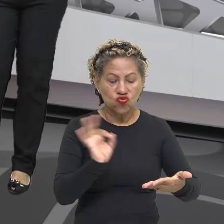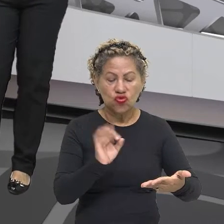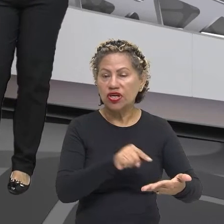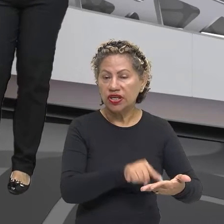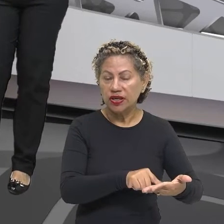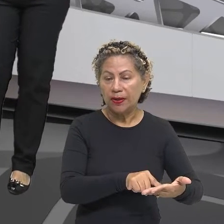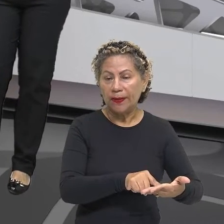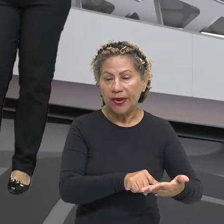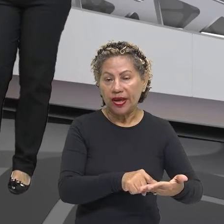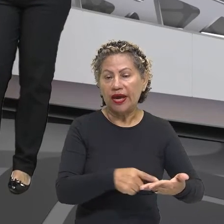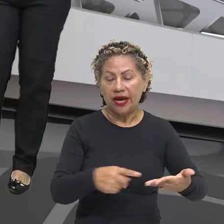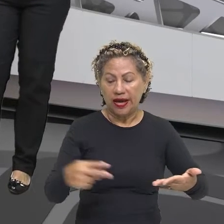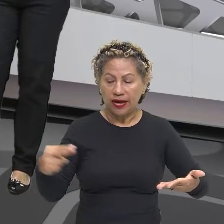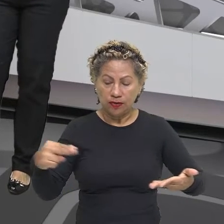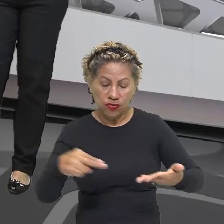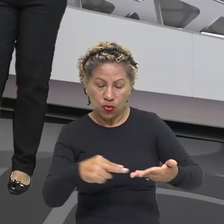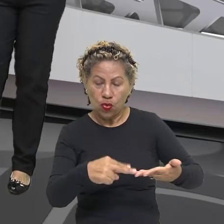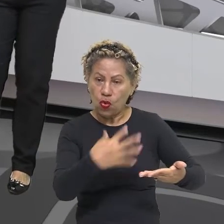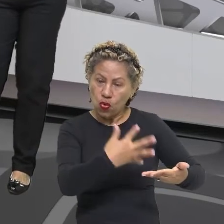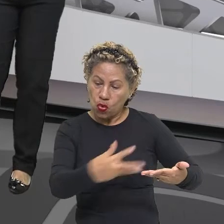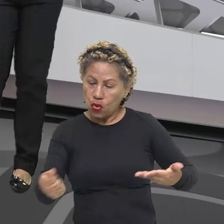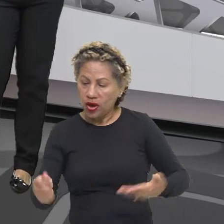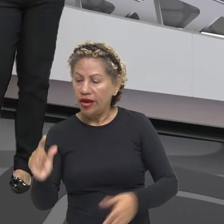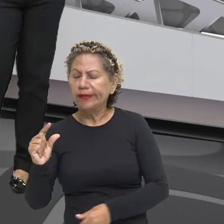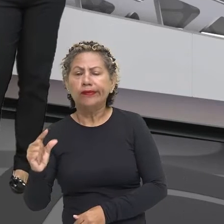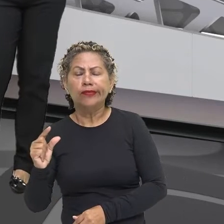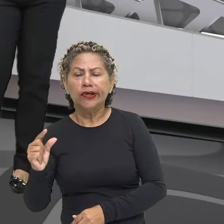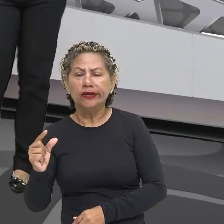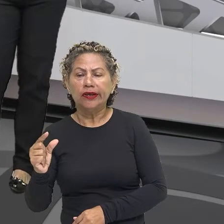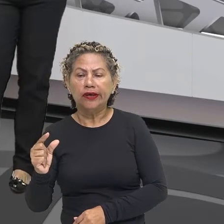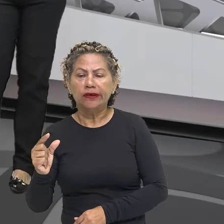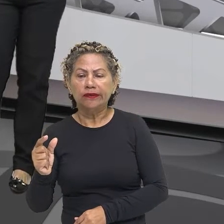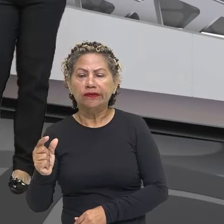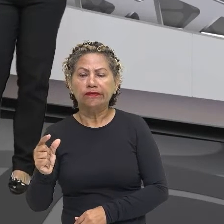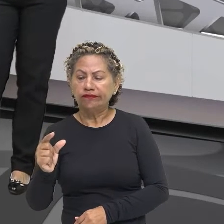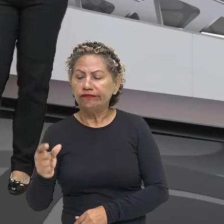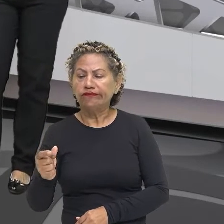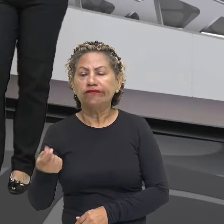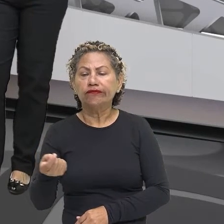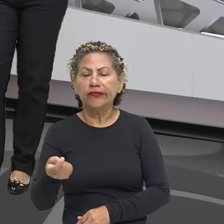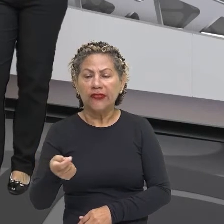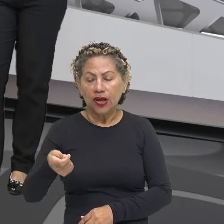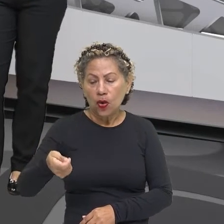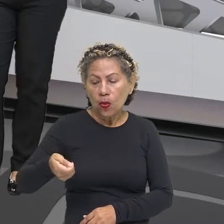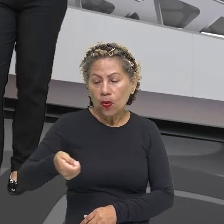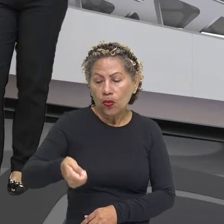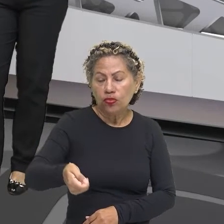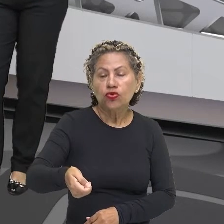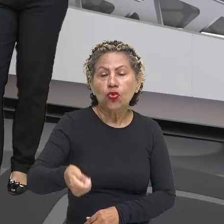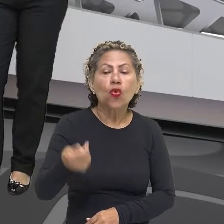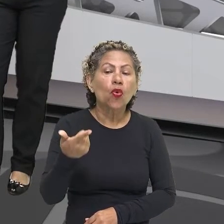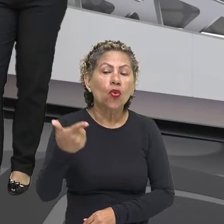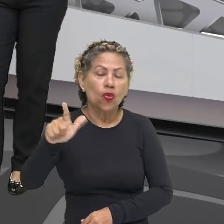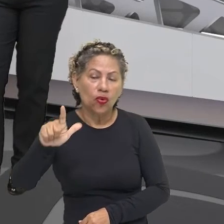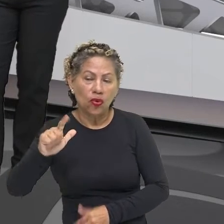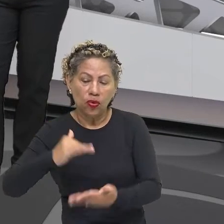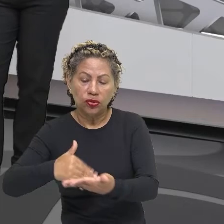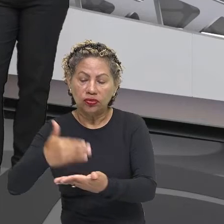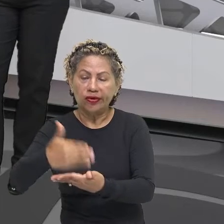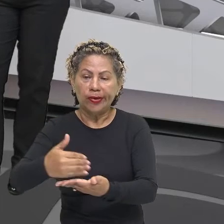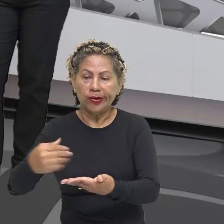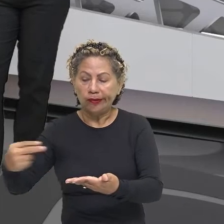meu computador tem um antivírus, ok? Então, os meus arquivos estão perfeitos, sem